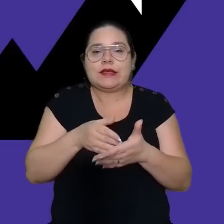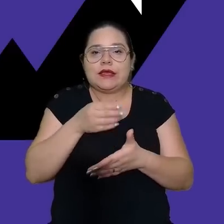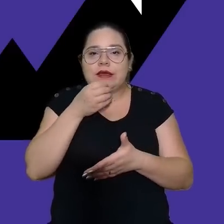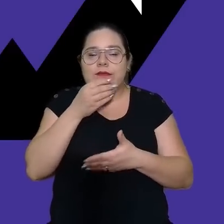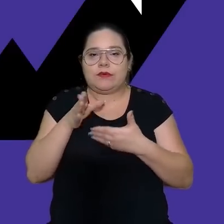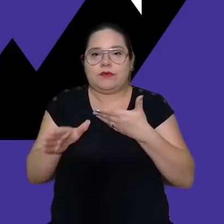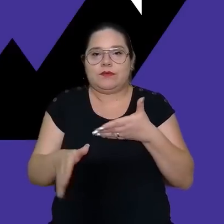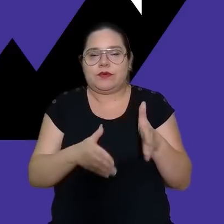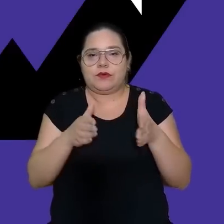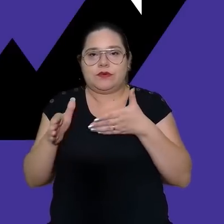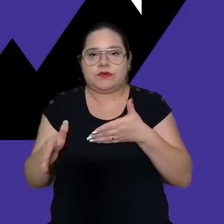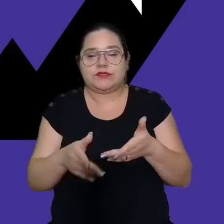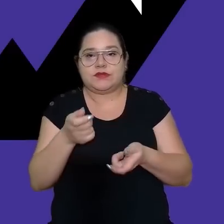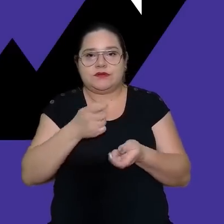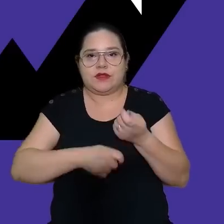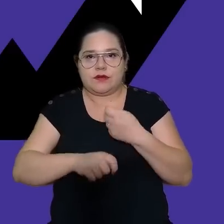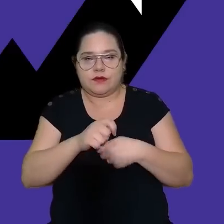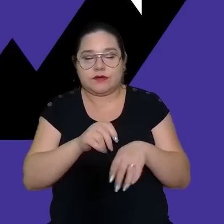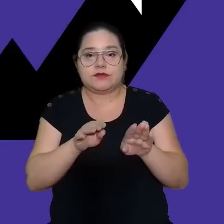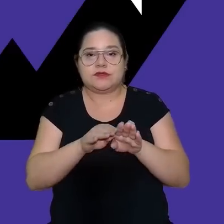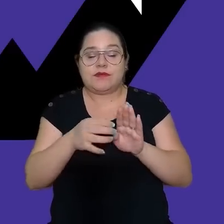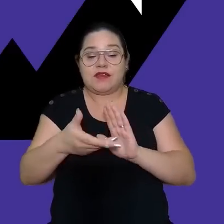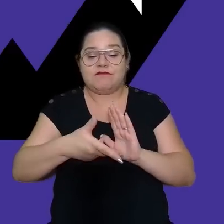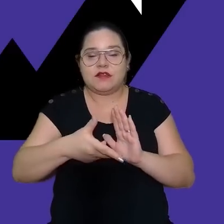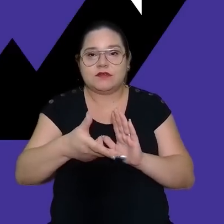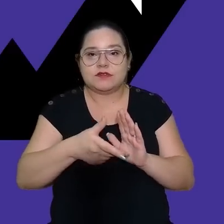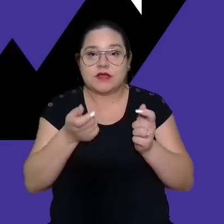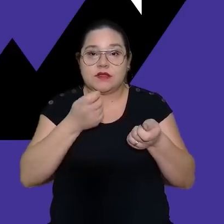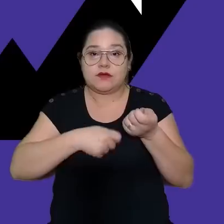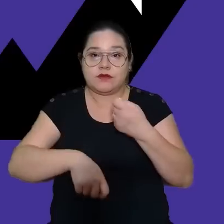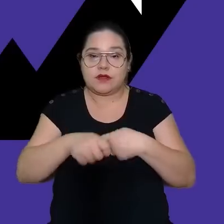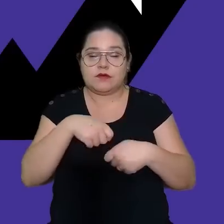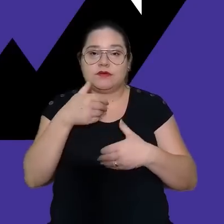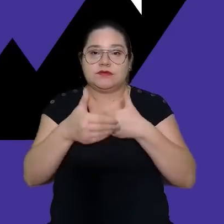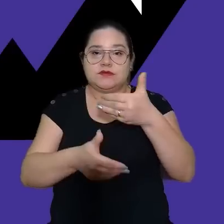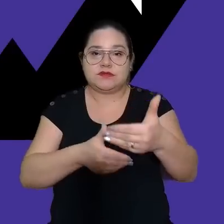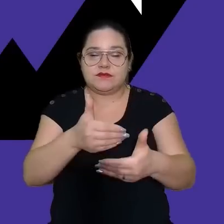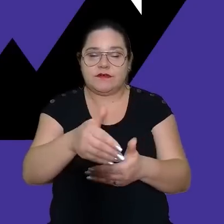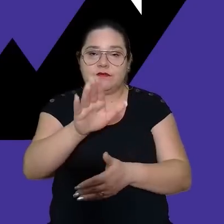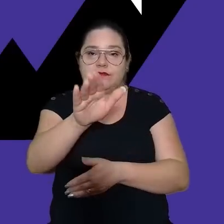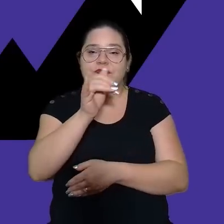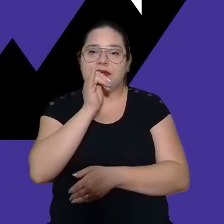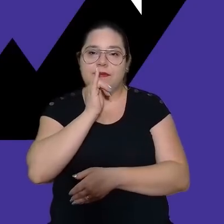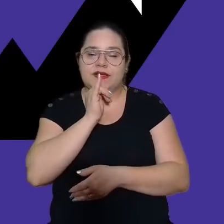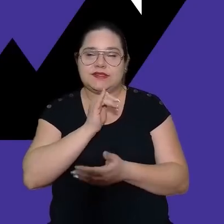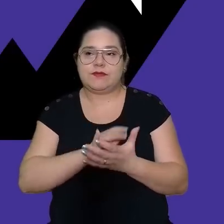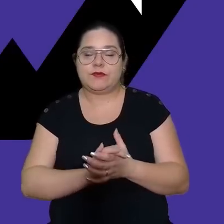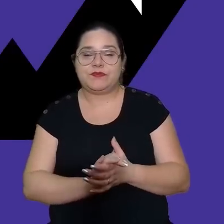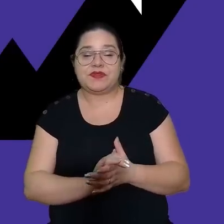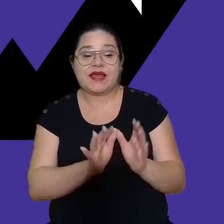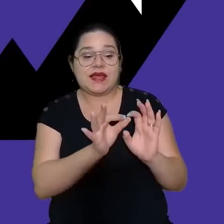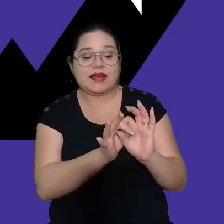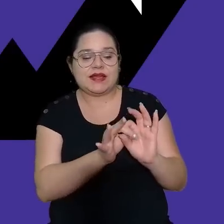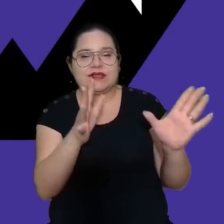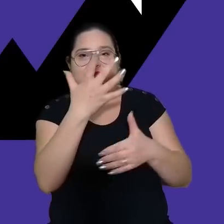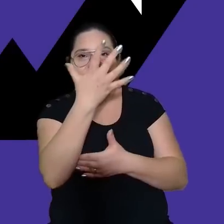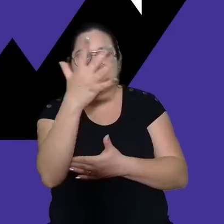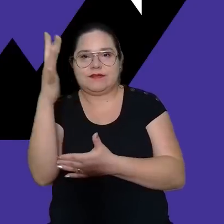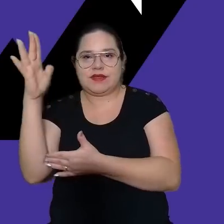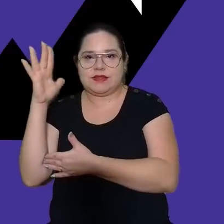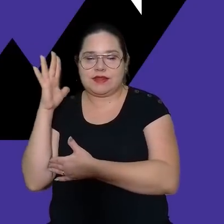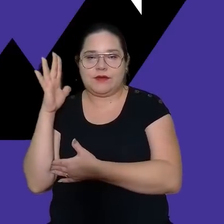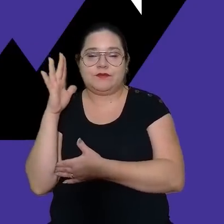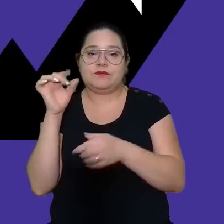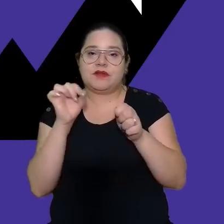negócio, a velocidade que esse negócio se desenvolve. Por exemplo, licenças ambientais para a